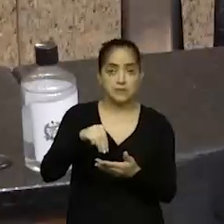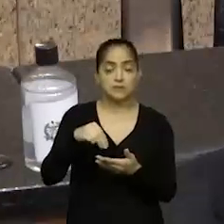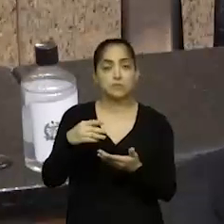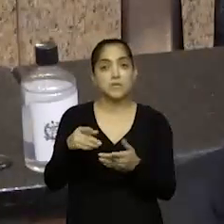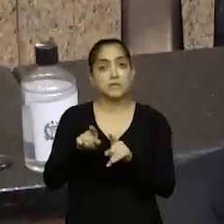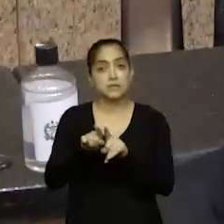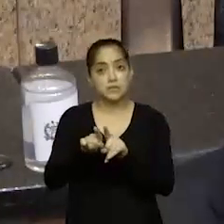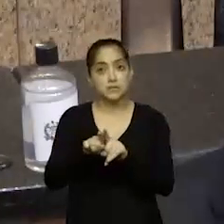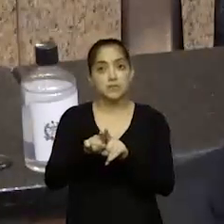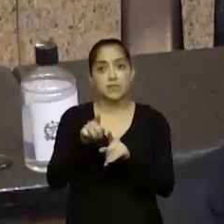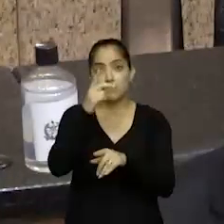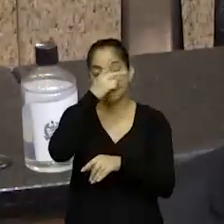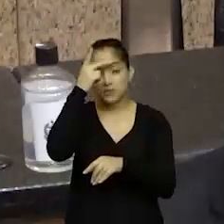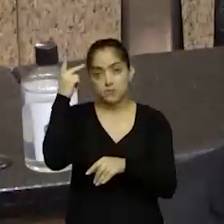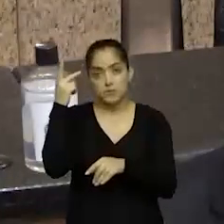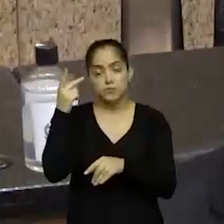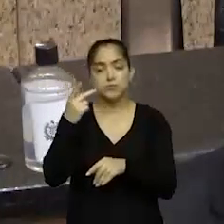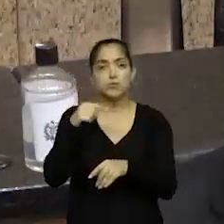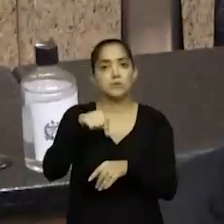cidadão catarinense.